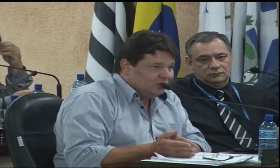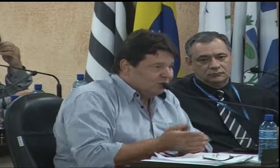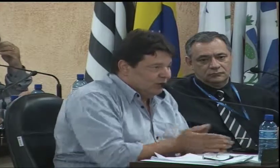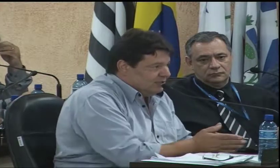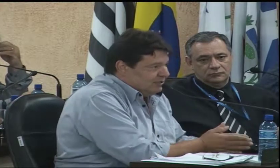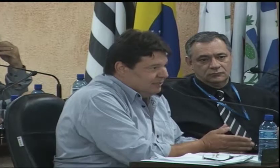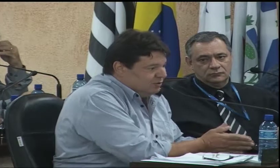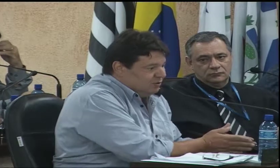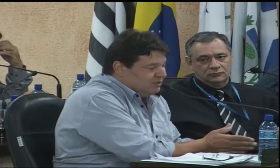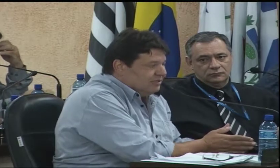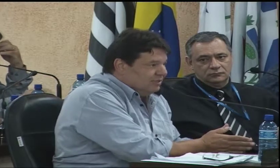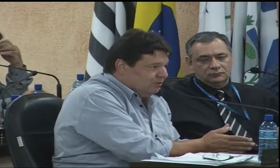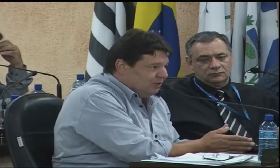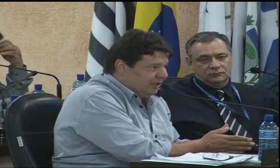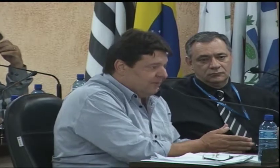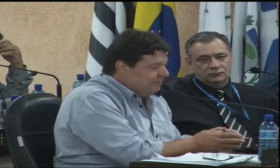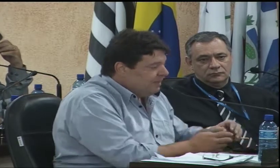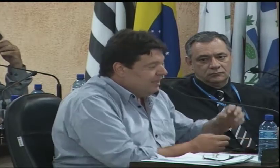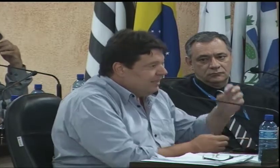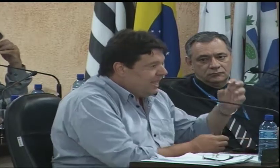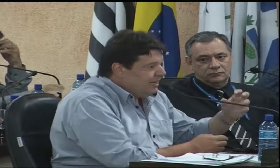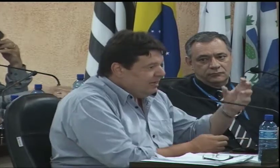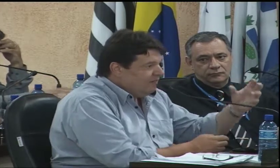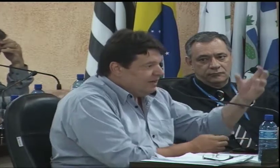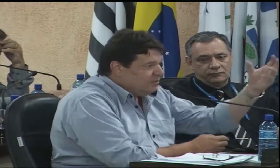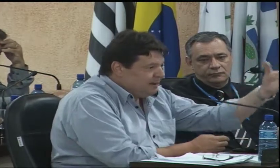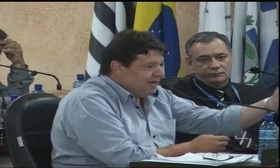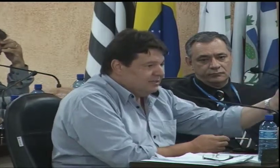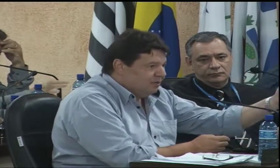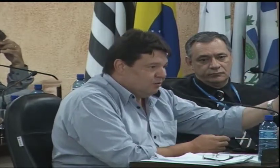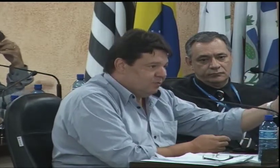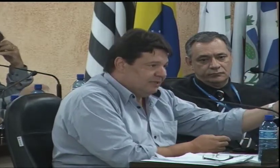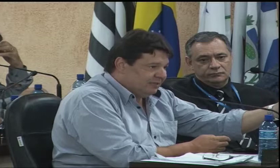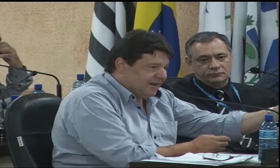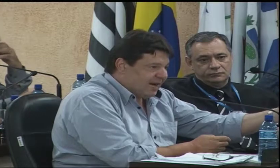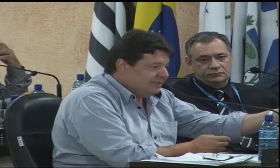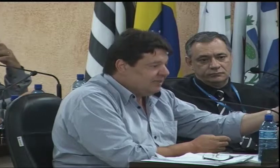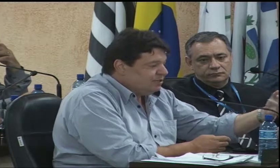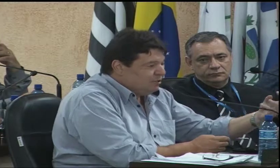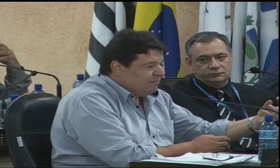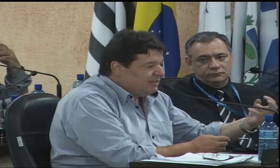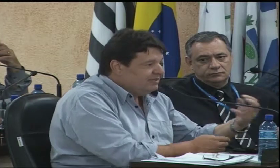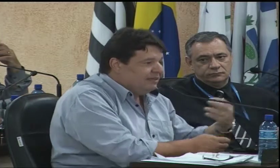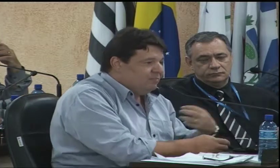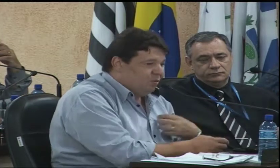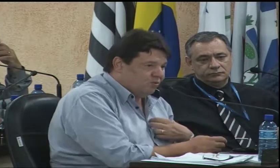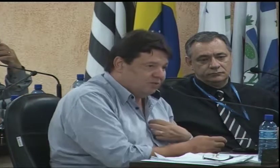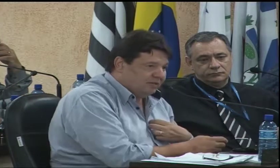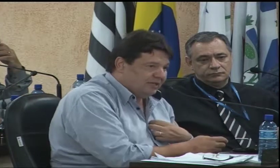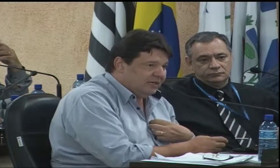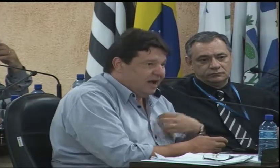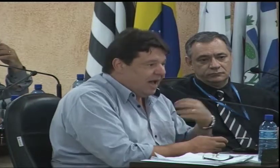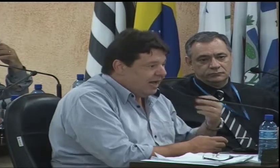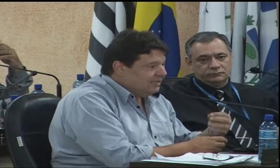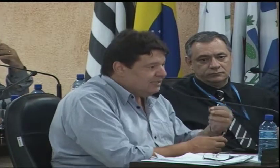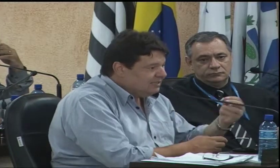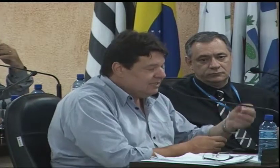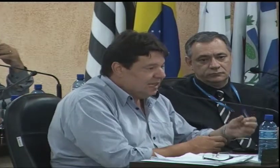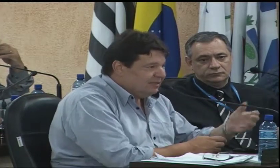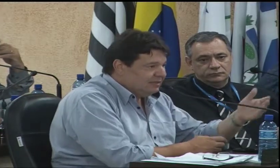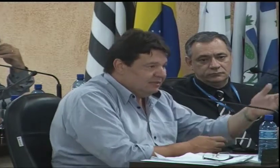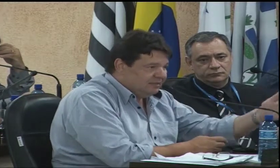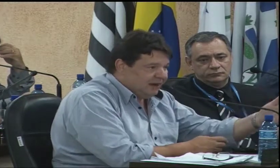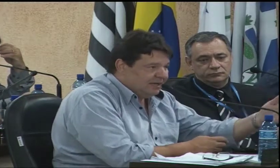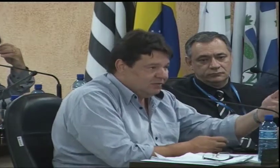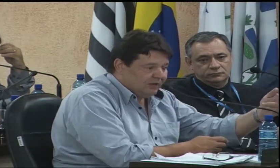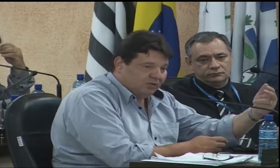isso. Nós estamos solicitando o quê? Quem não faz parte de alguma entidade que somente demonstre a